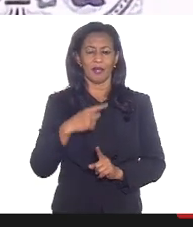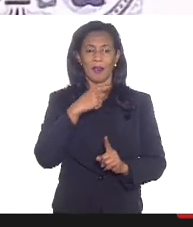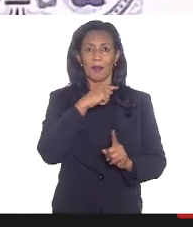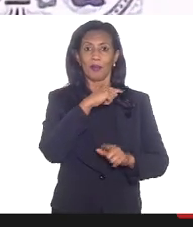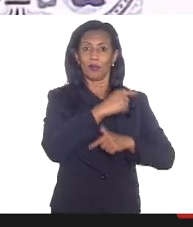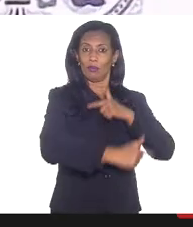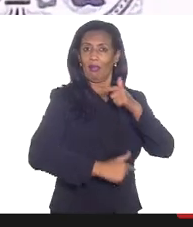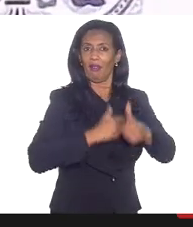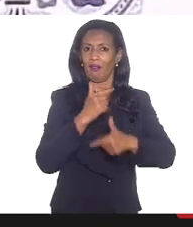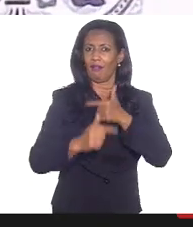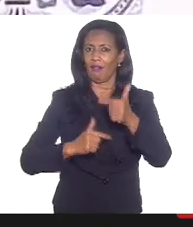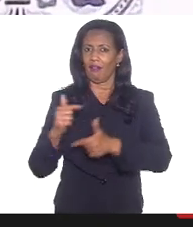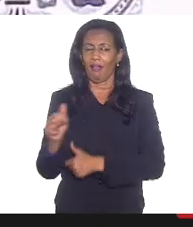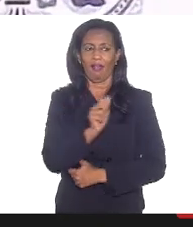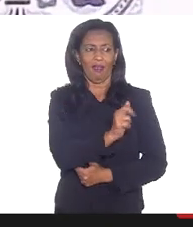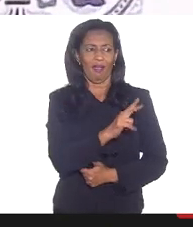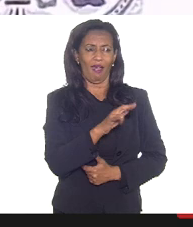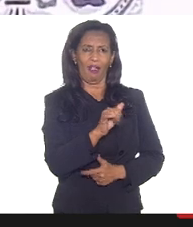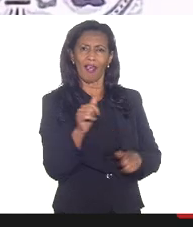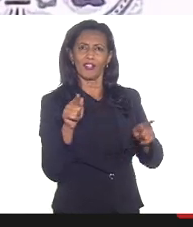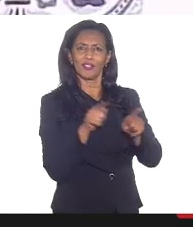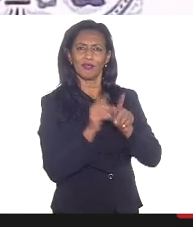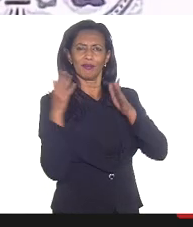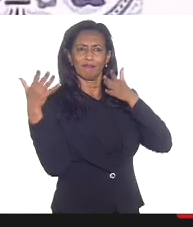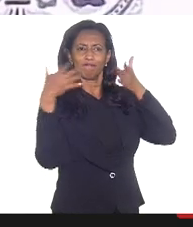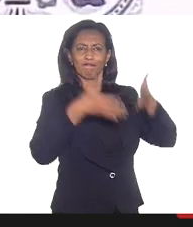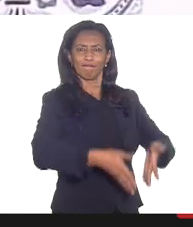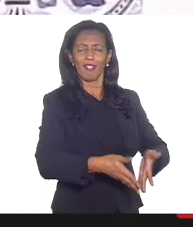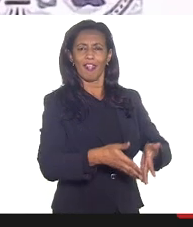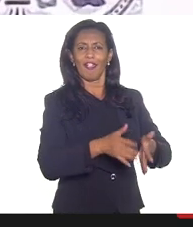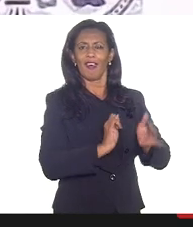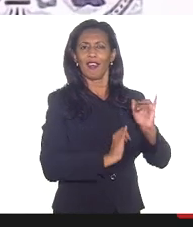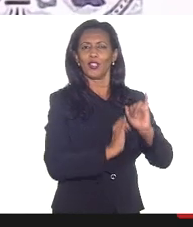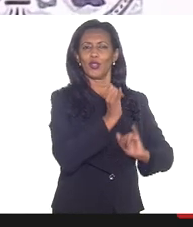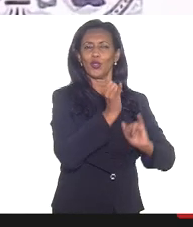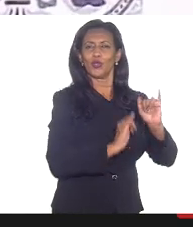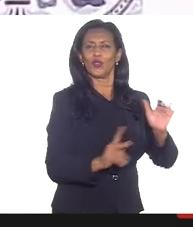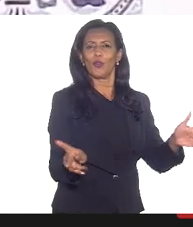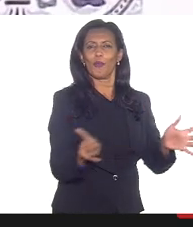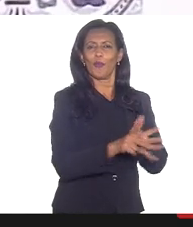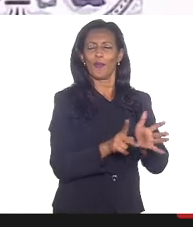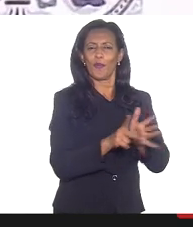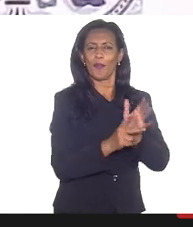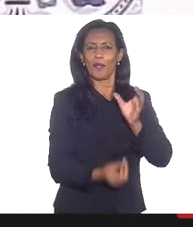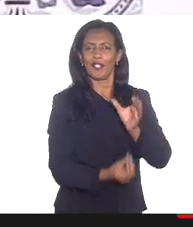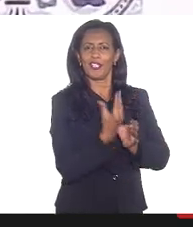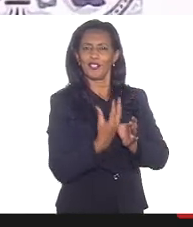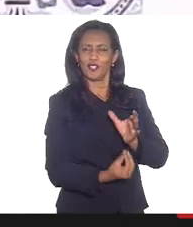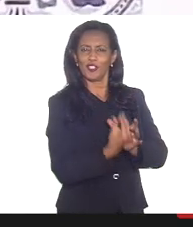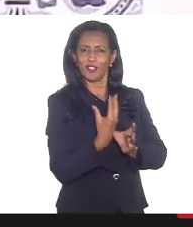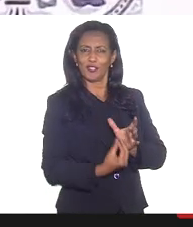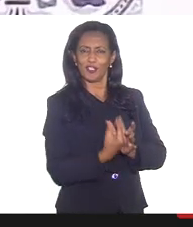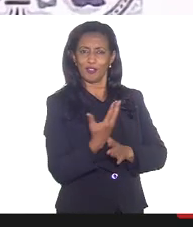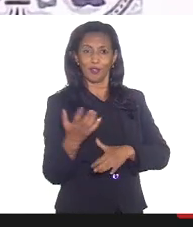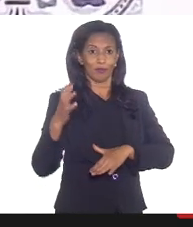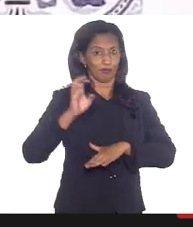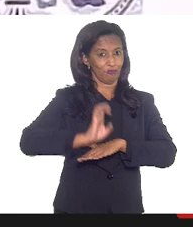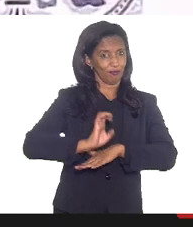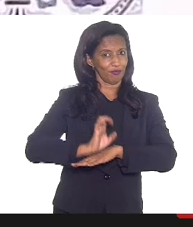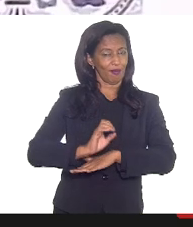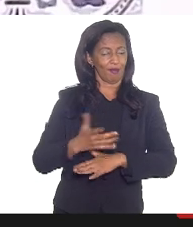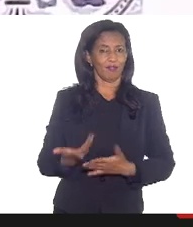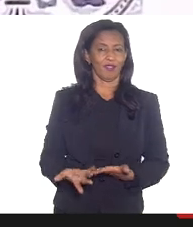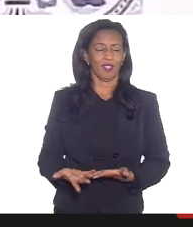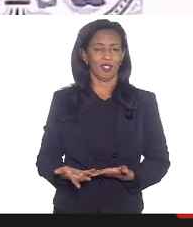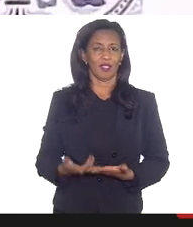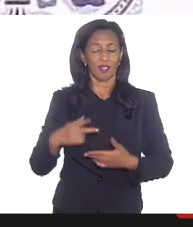de trabalho, a arte fomenta a questão da indústria criativa em todo o Estado e no Brasil inteiro. Bom, dada essa minha fala,